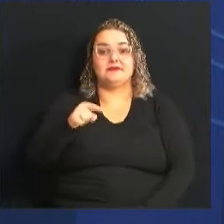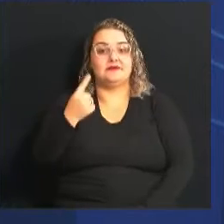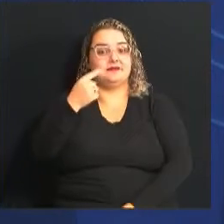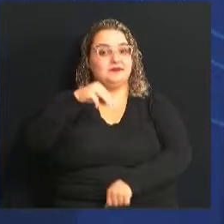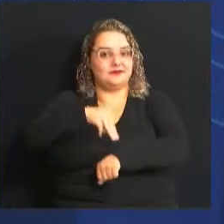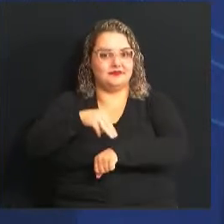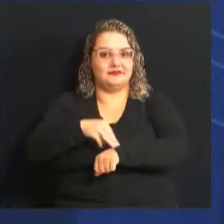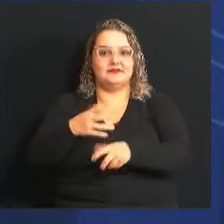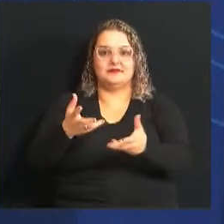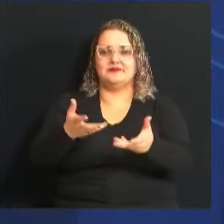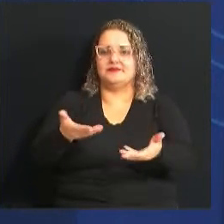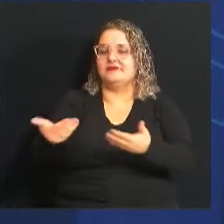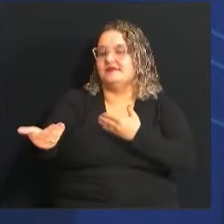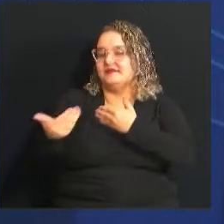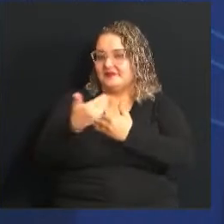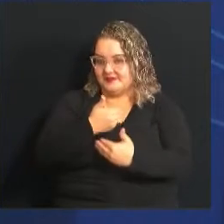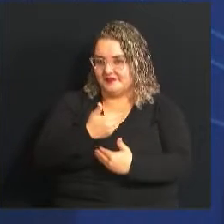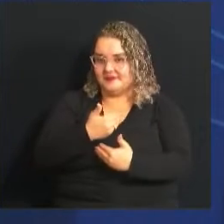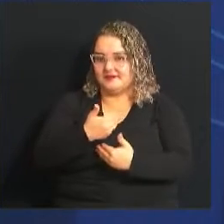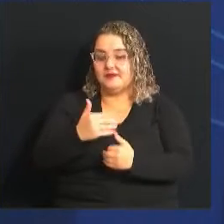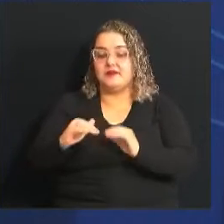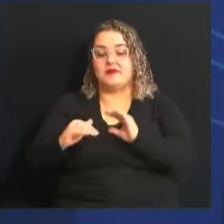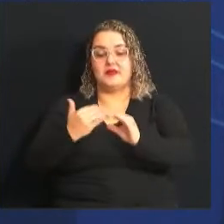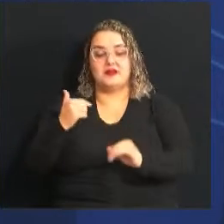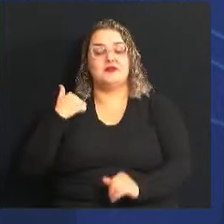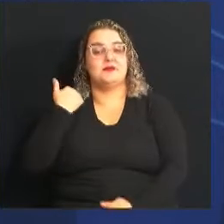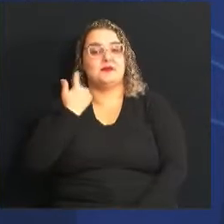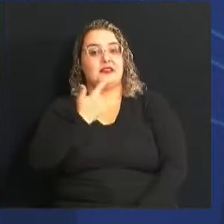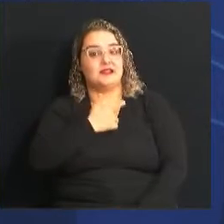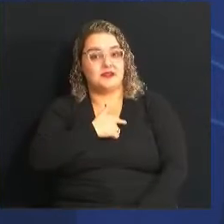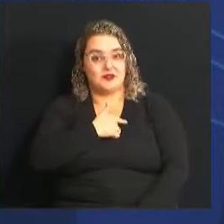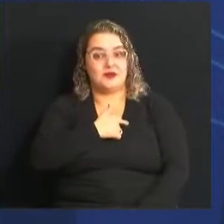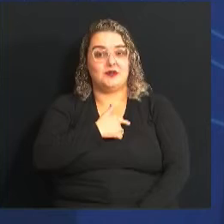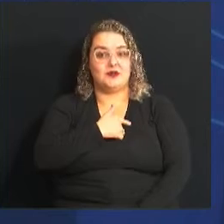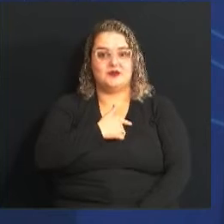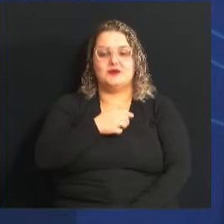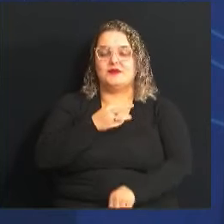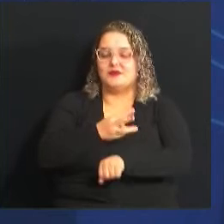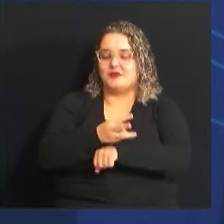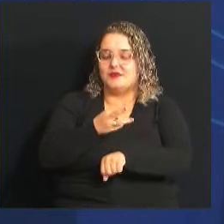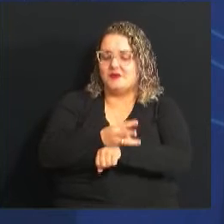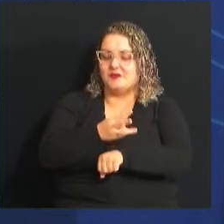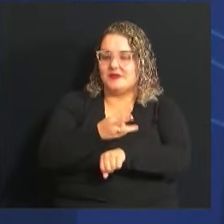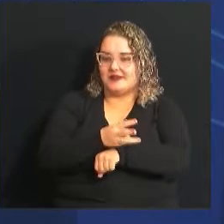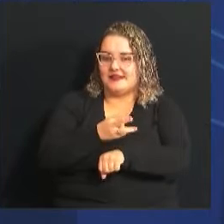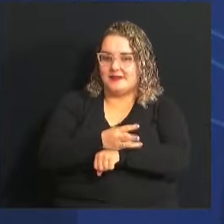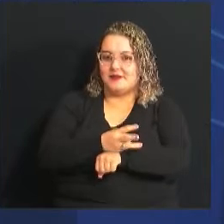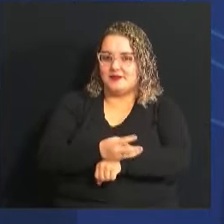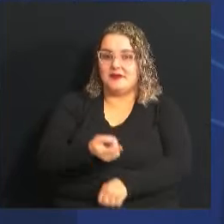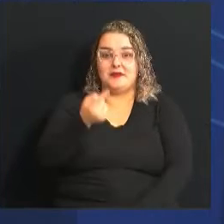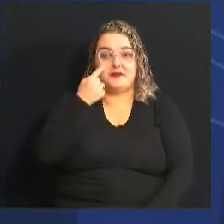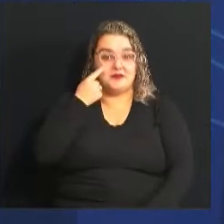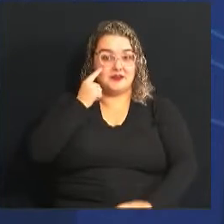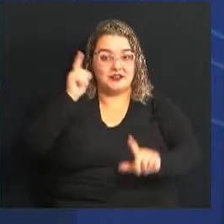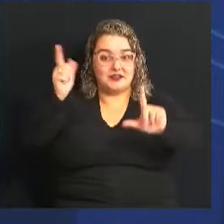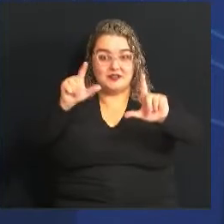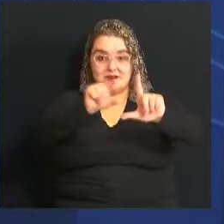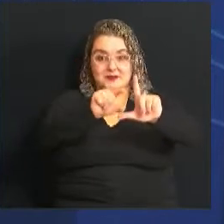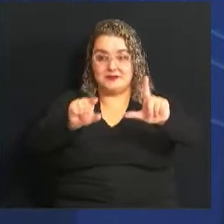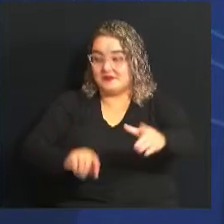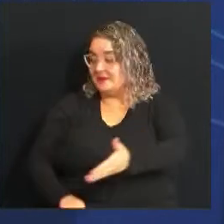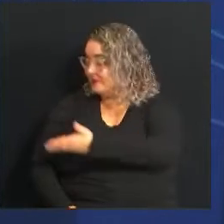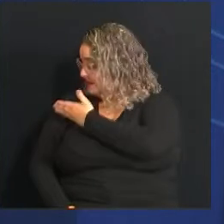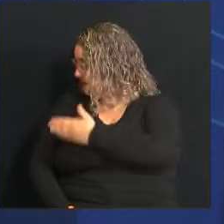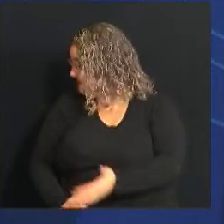sua participação, hein? Envie a sua mensagem para o número do nosso WhatsApp, que já está aqui embaixo da sua tela,